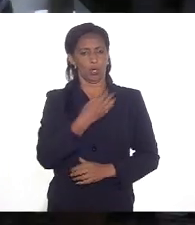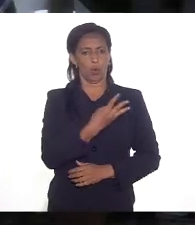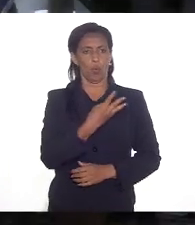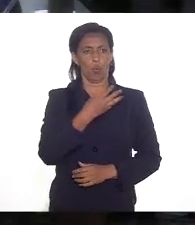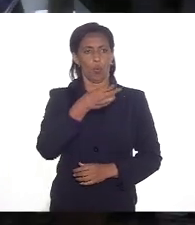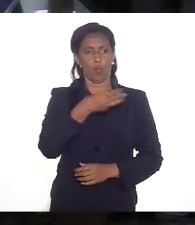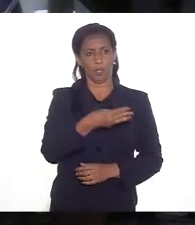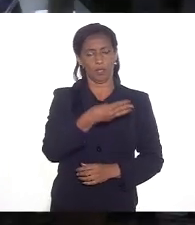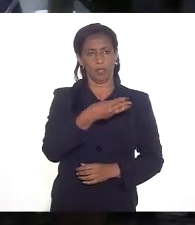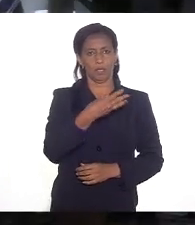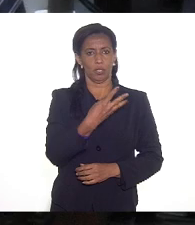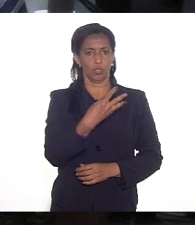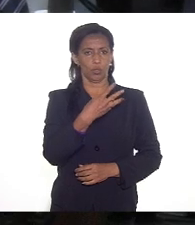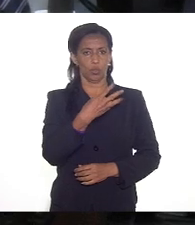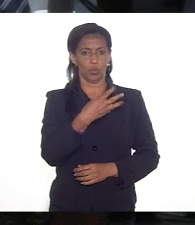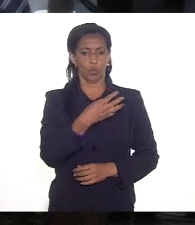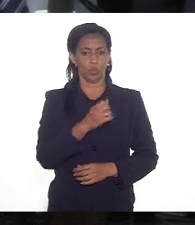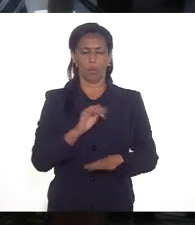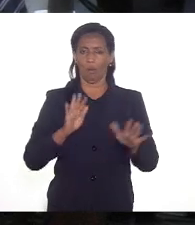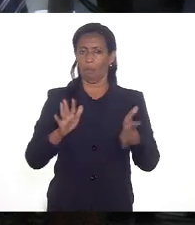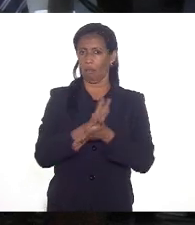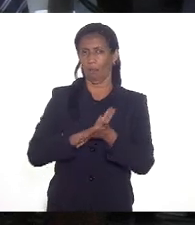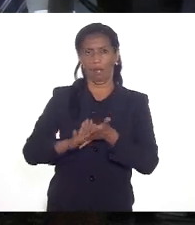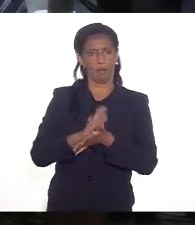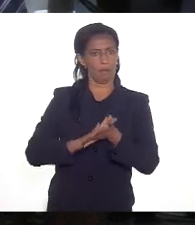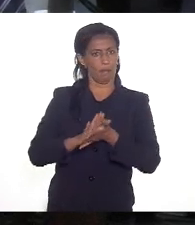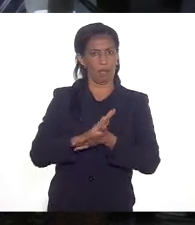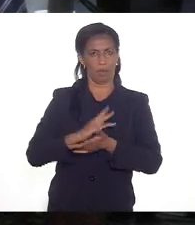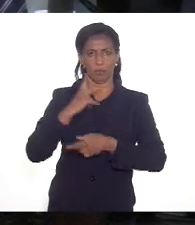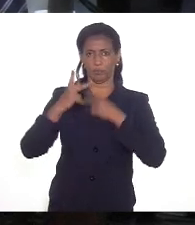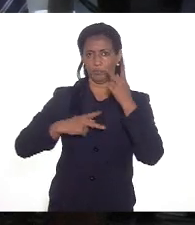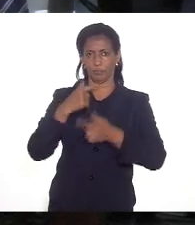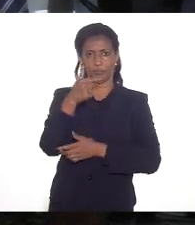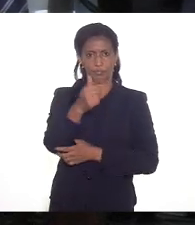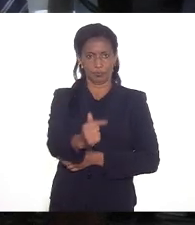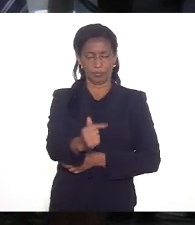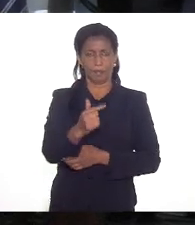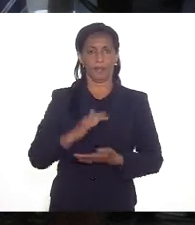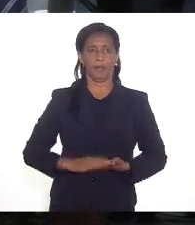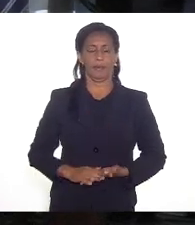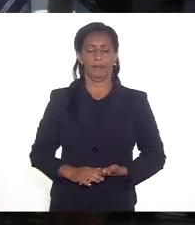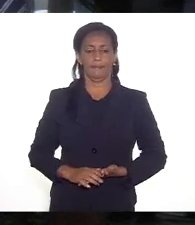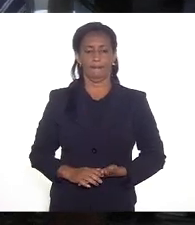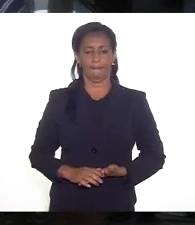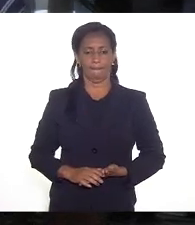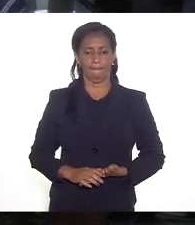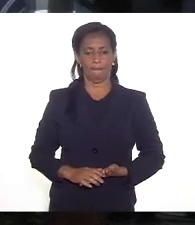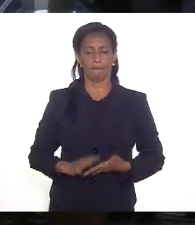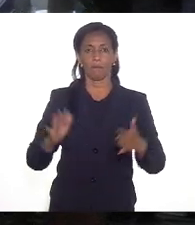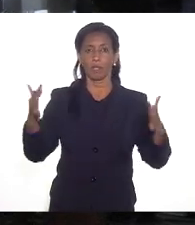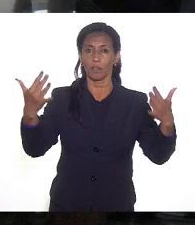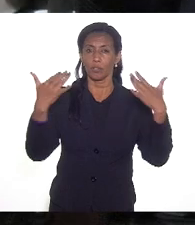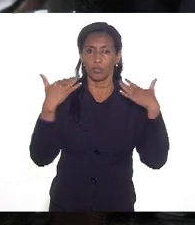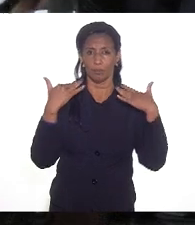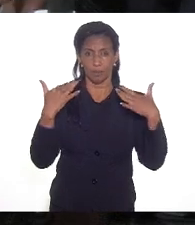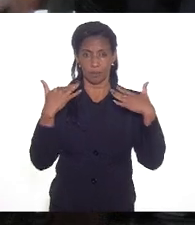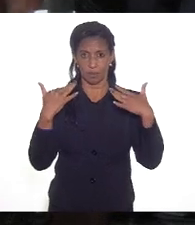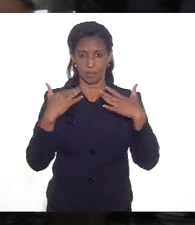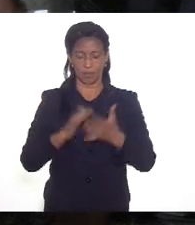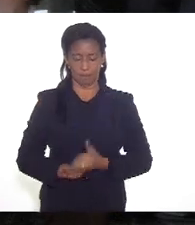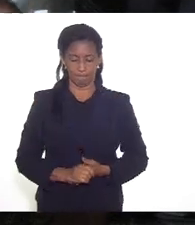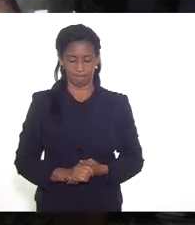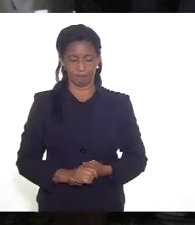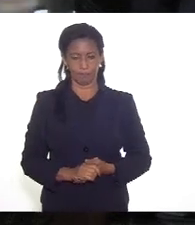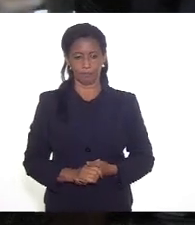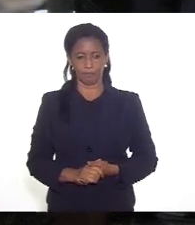4341 de 20 Obrigado presidente da mais a tratar a sétima sessão a mesmo está encerrado a presença chama atenção senhoras